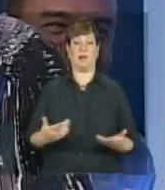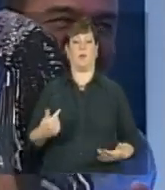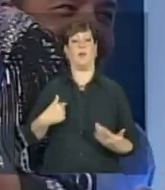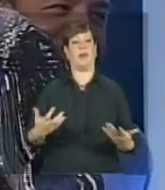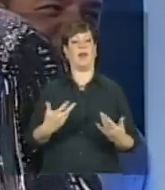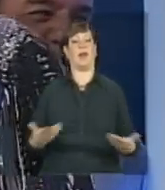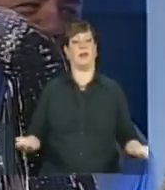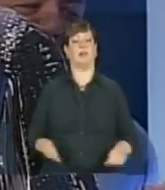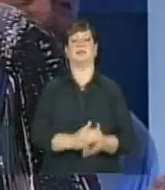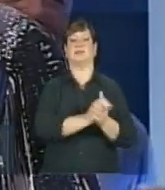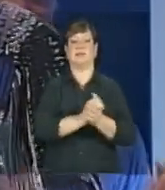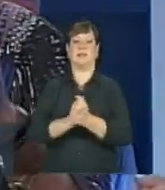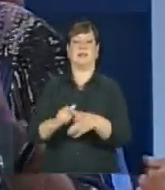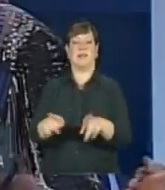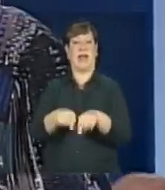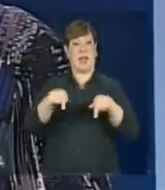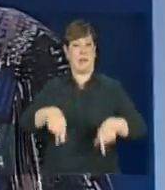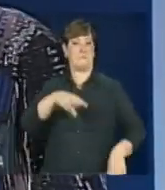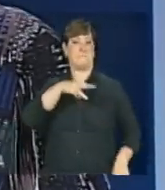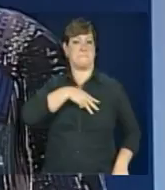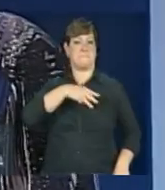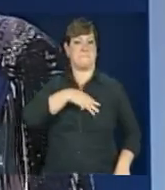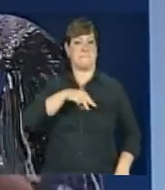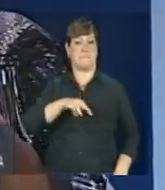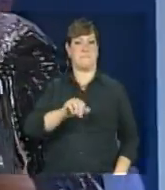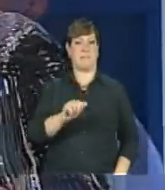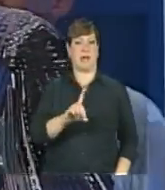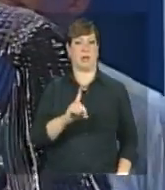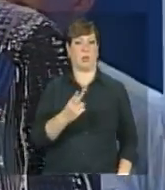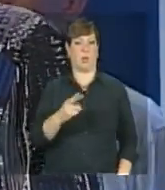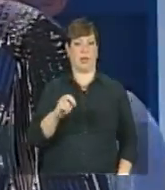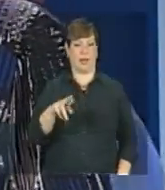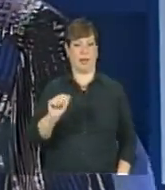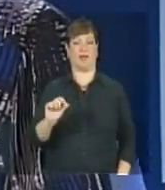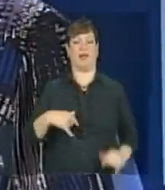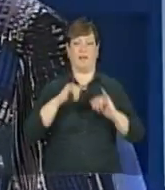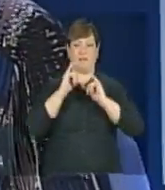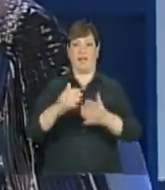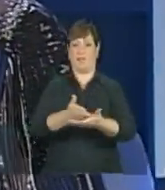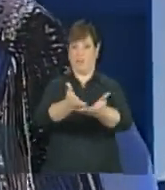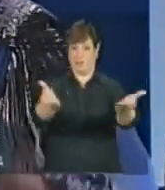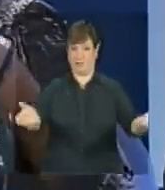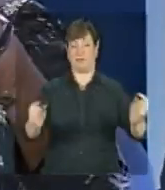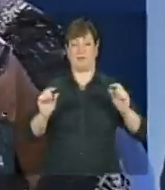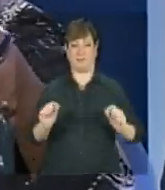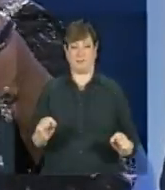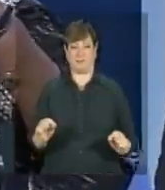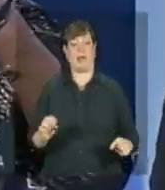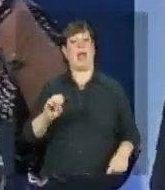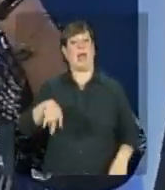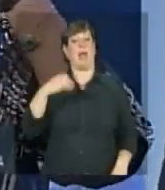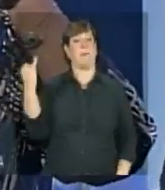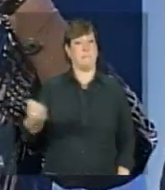então, saudar também aqui Madureira, né? Falar, olha, é importantíssimo que